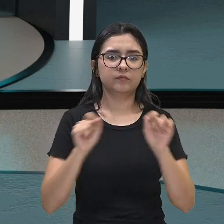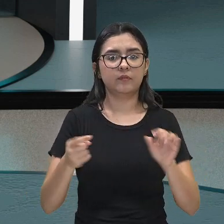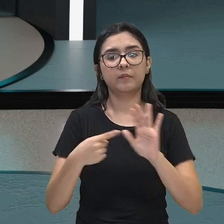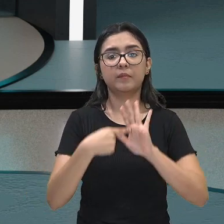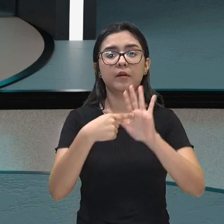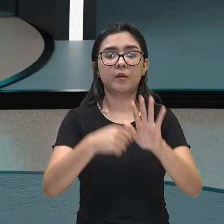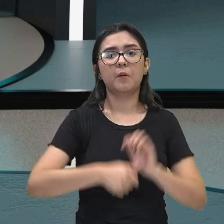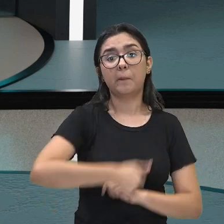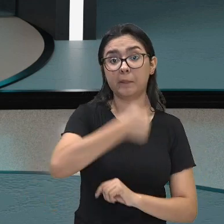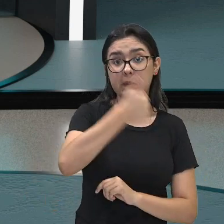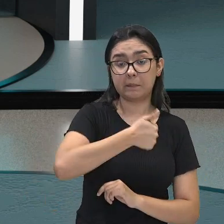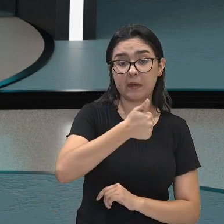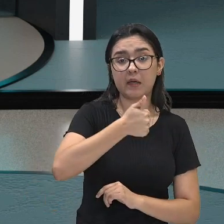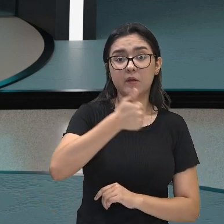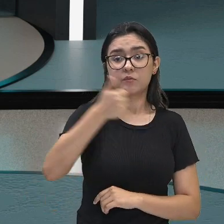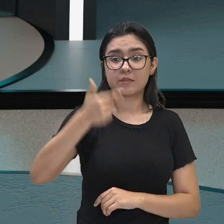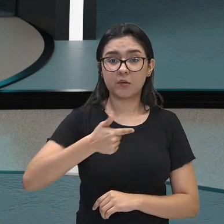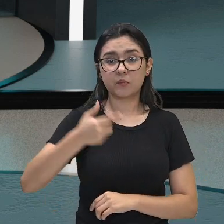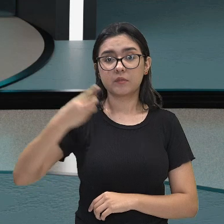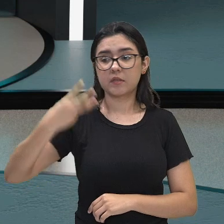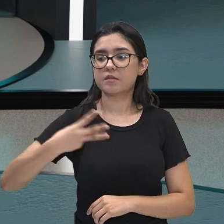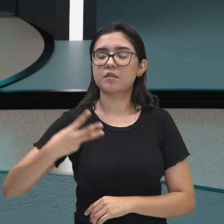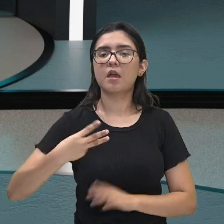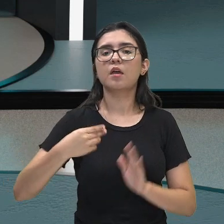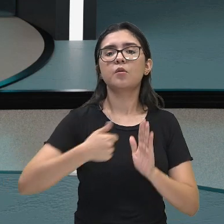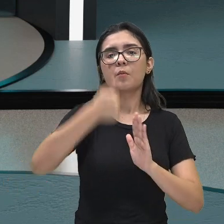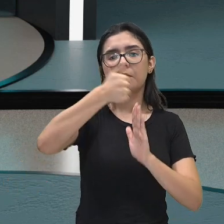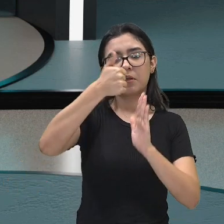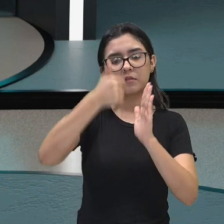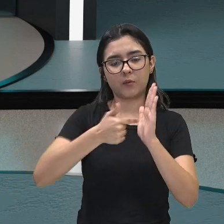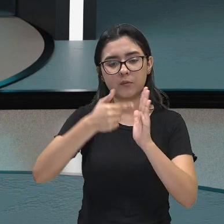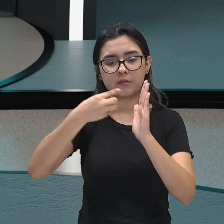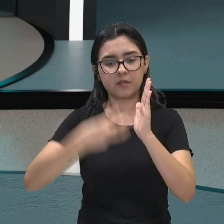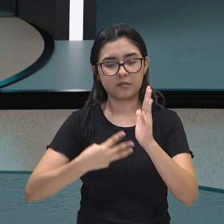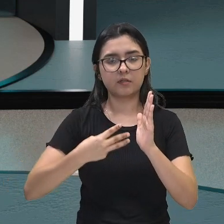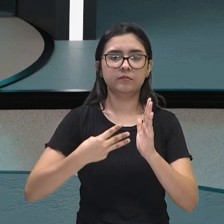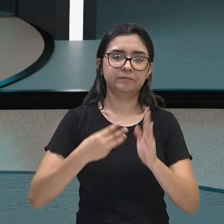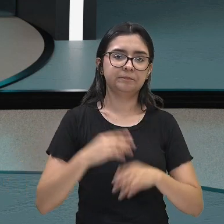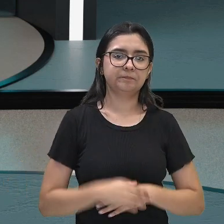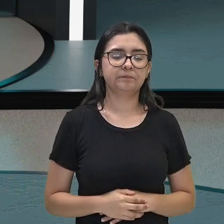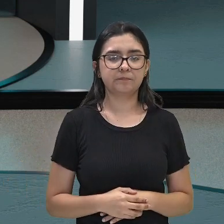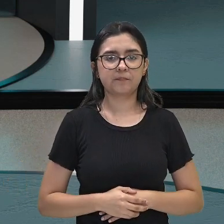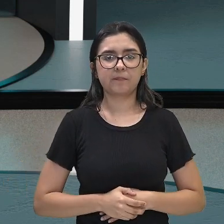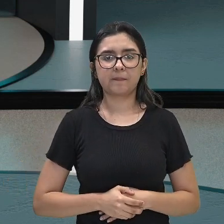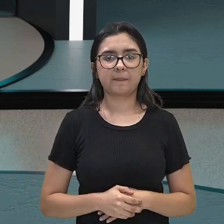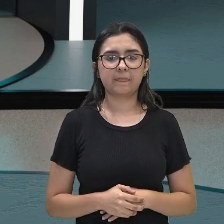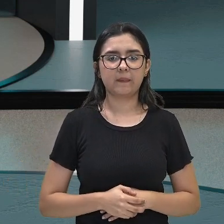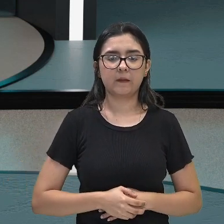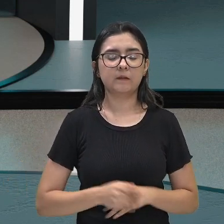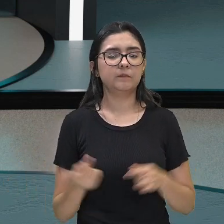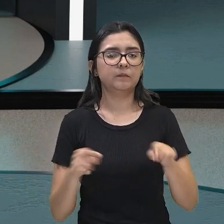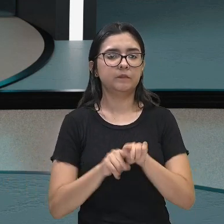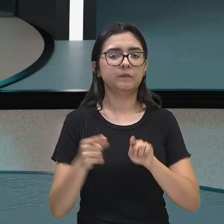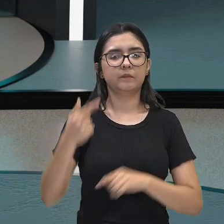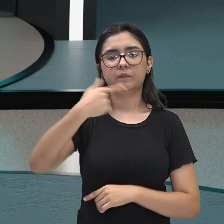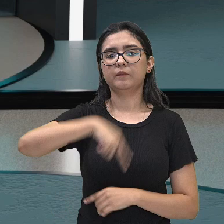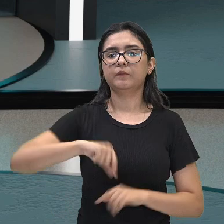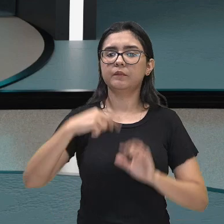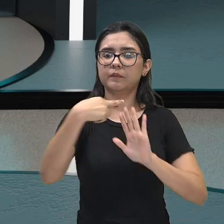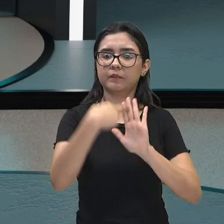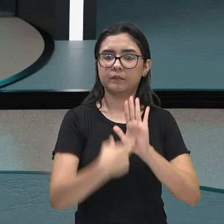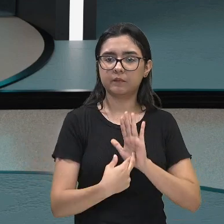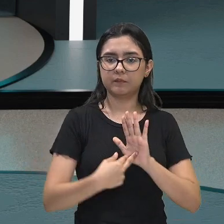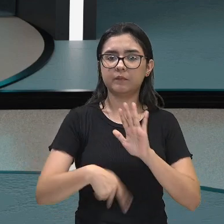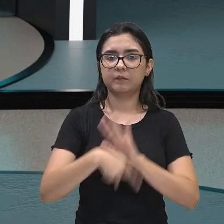primeiro lugar, o segundo lugar, o terceiro lugar, e eles indicam ordem e posição. E aí, reforçando a regrinha